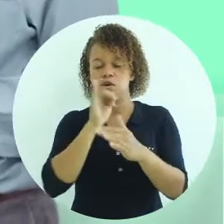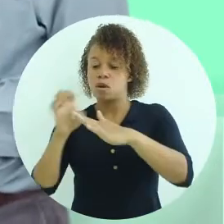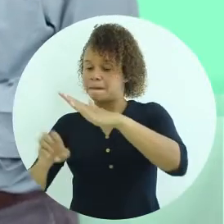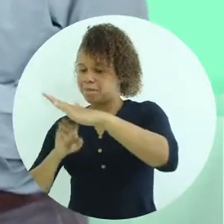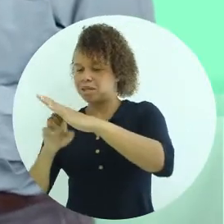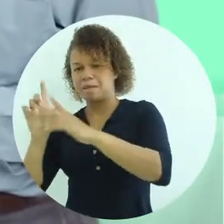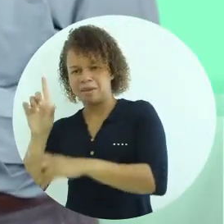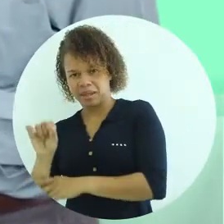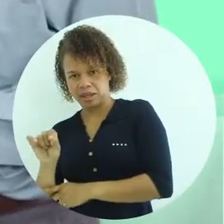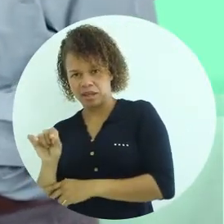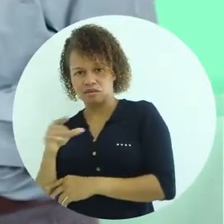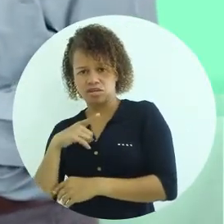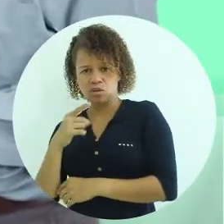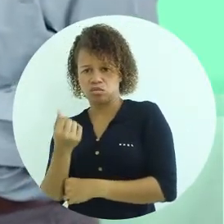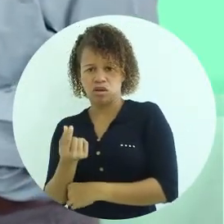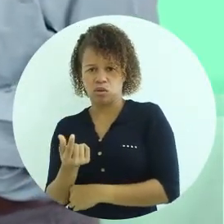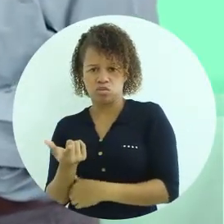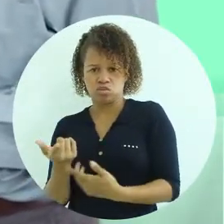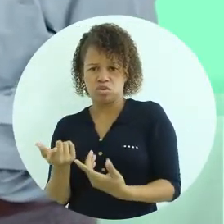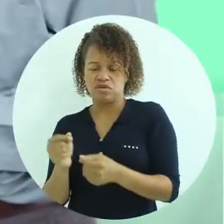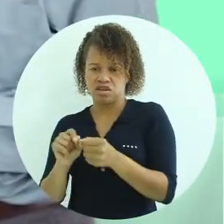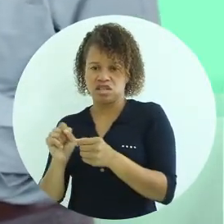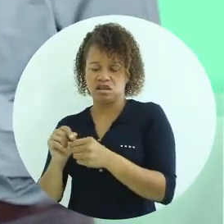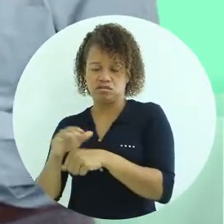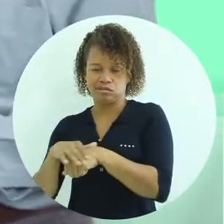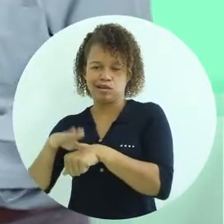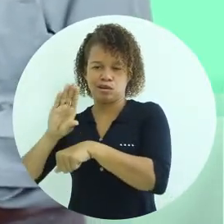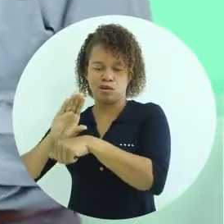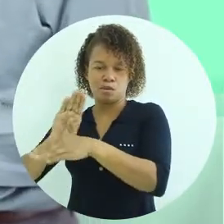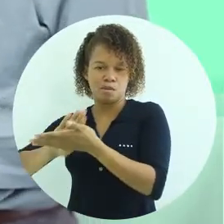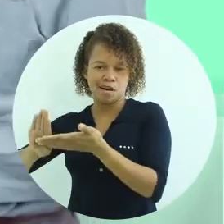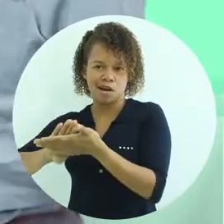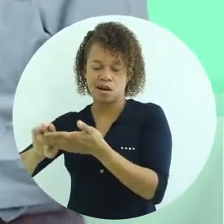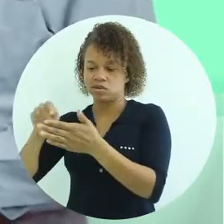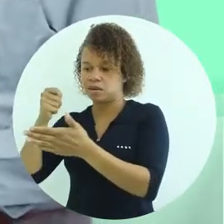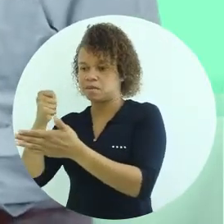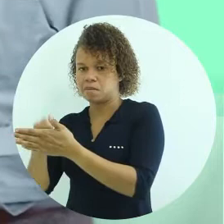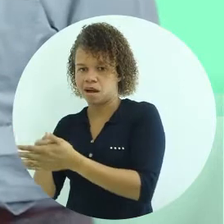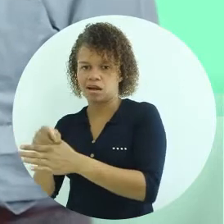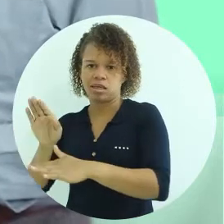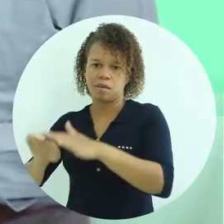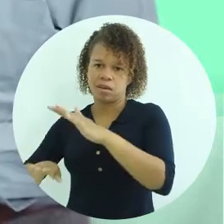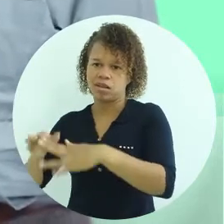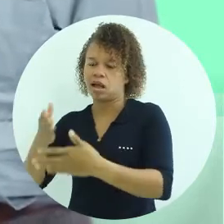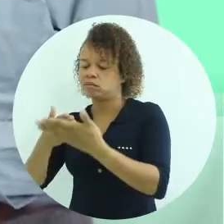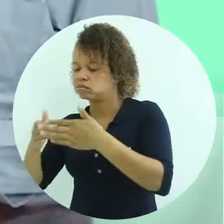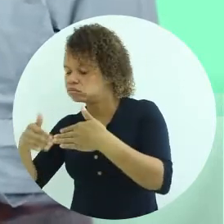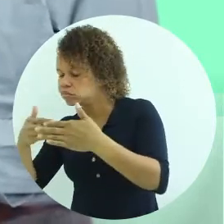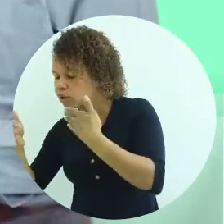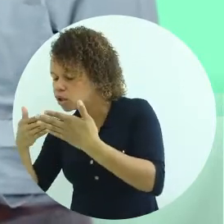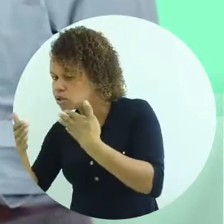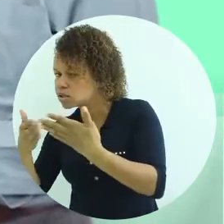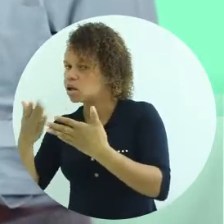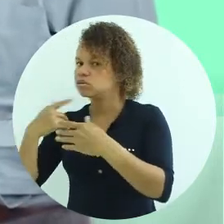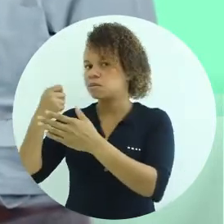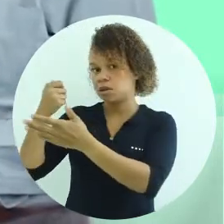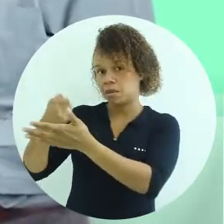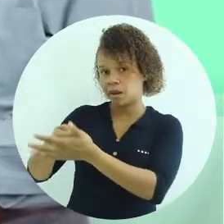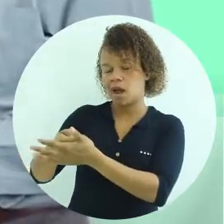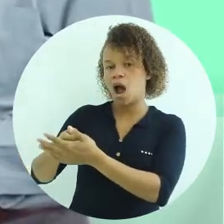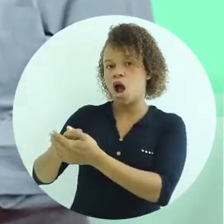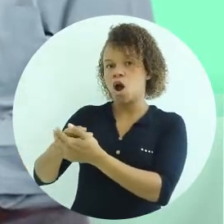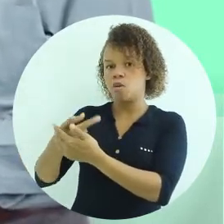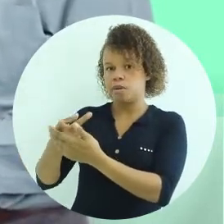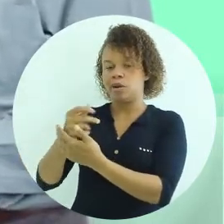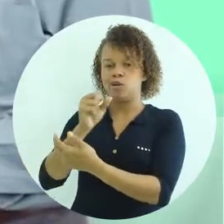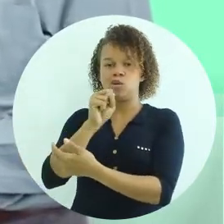caso, você não tem essa condição de fazer isso. Então você paga, depende da negociação com o fornecedor, você pode pagar um